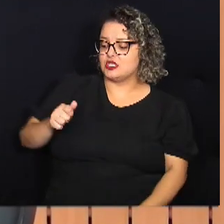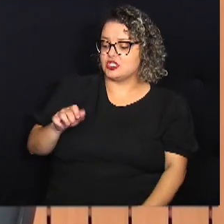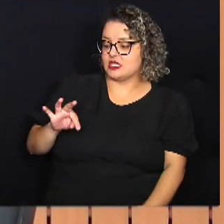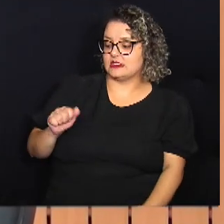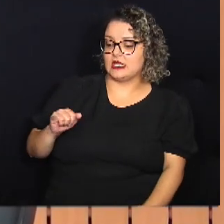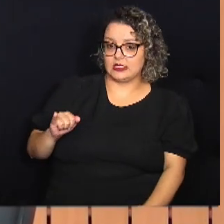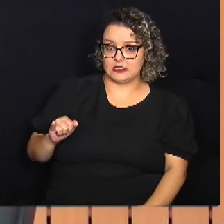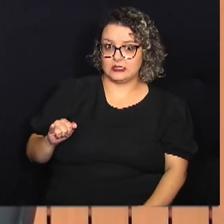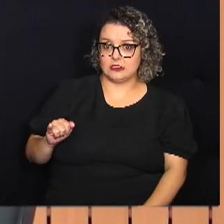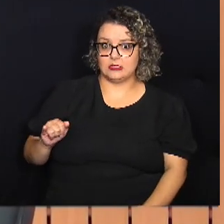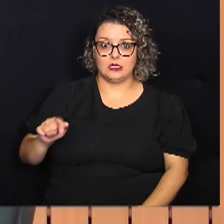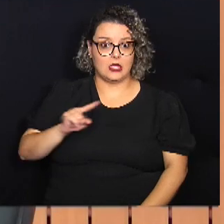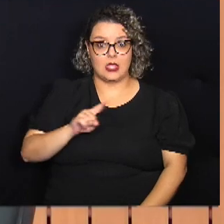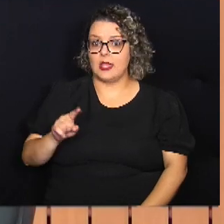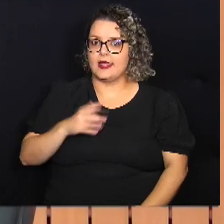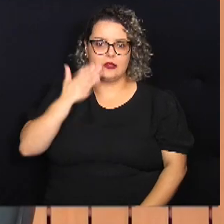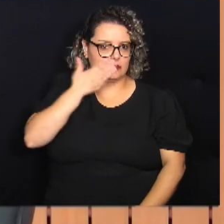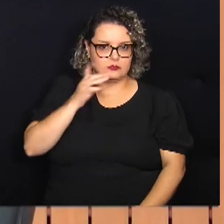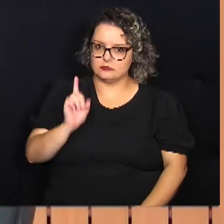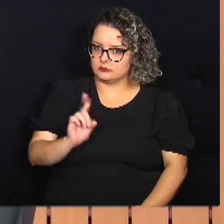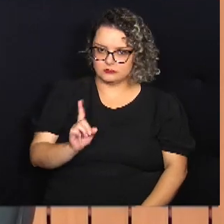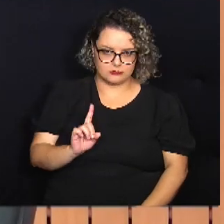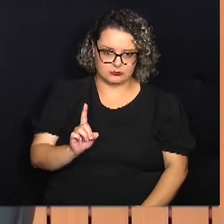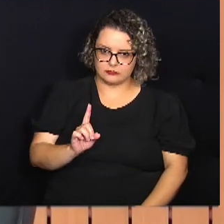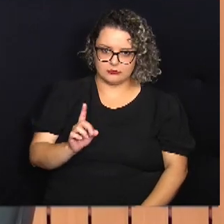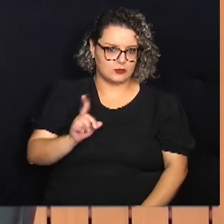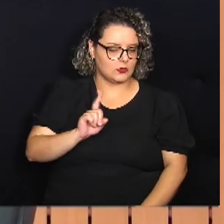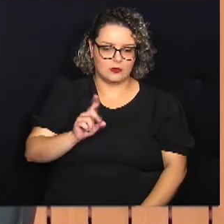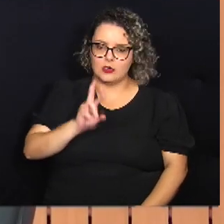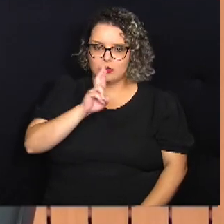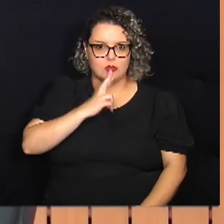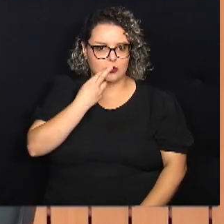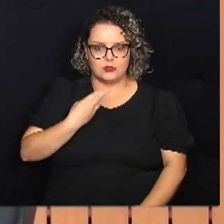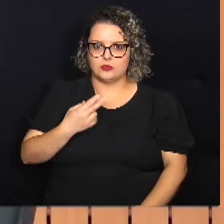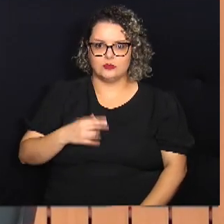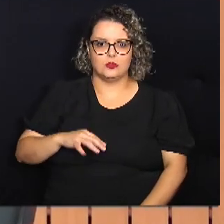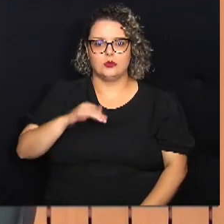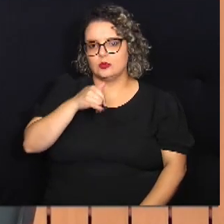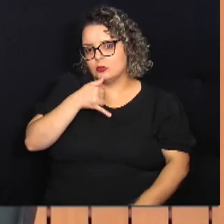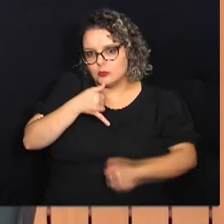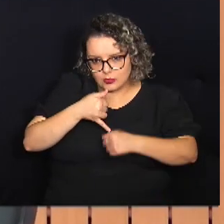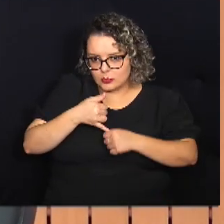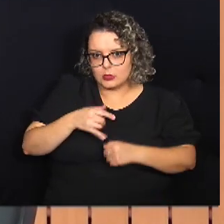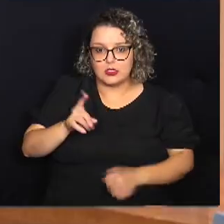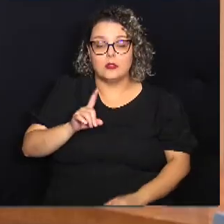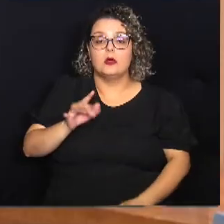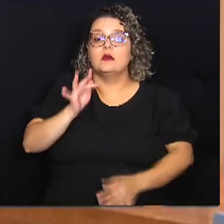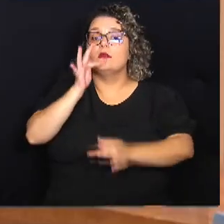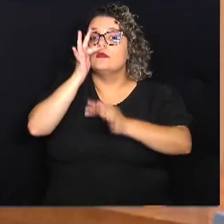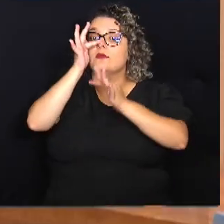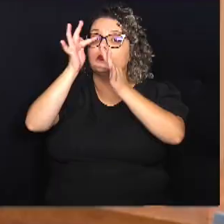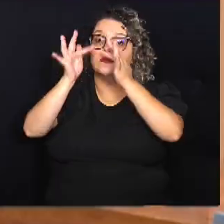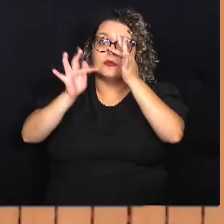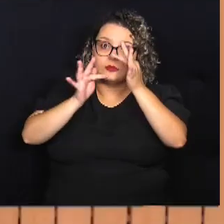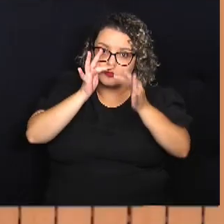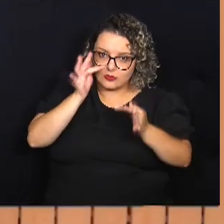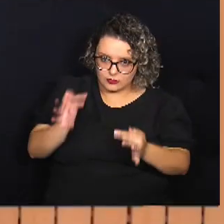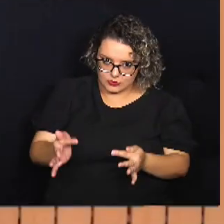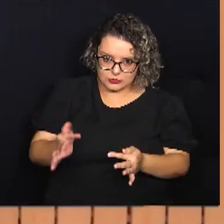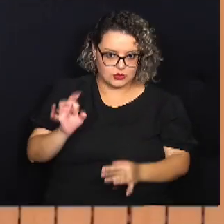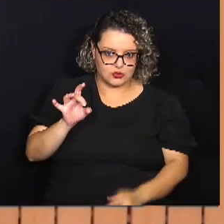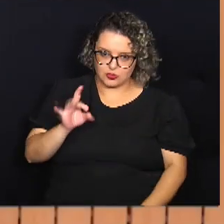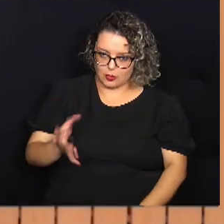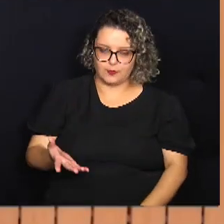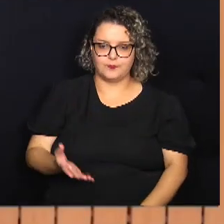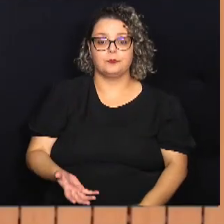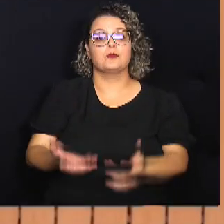ela não vai no doce, ela não vai no sorvete, não vai no refrigerante, ela vai em flores. Eu quero dizer,